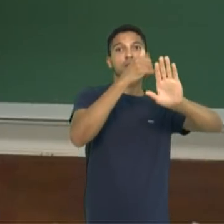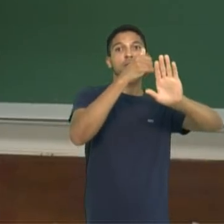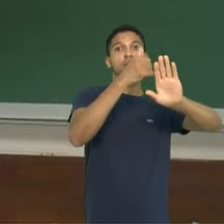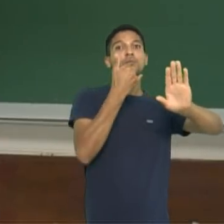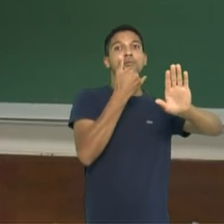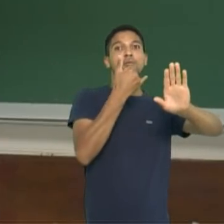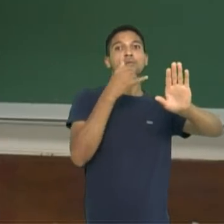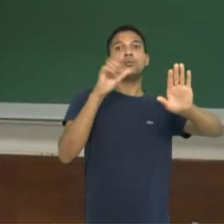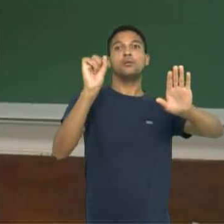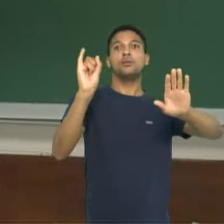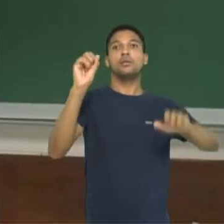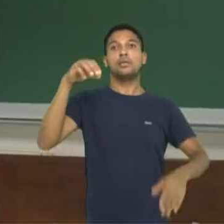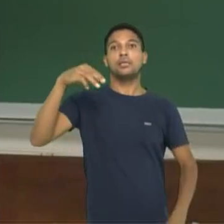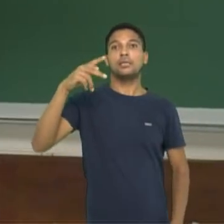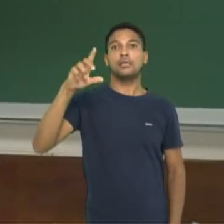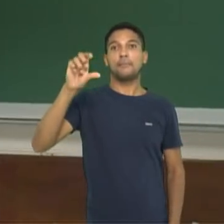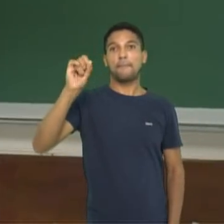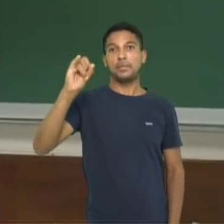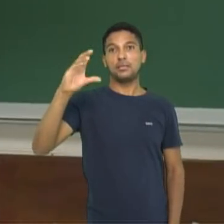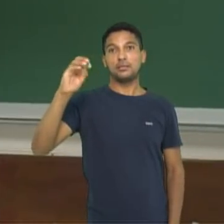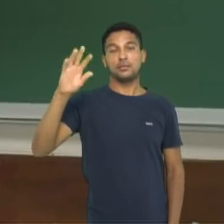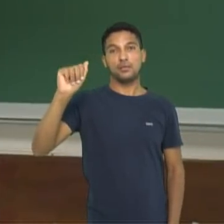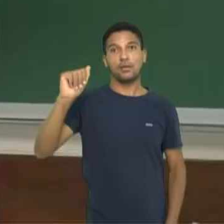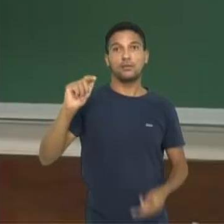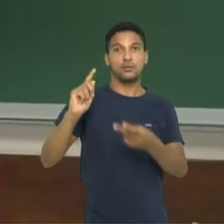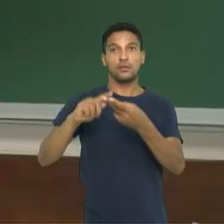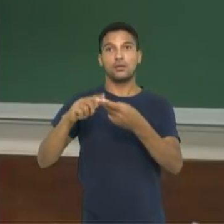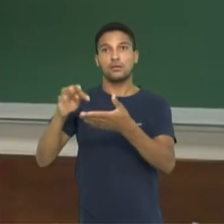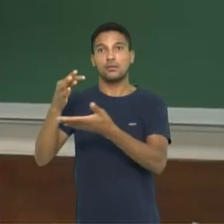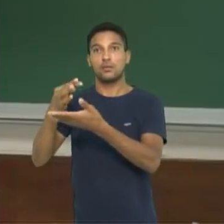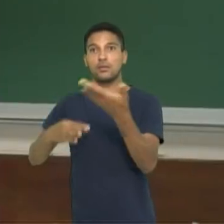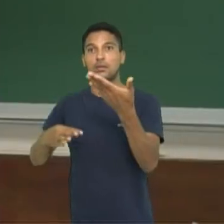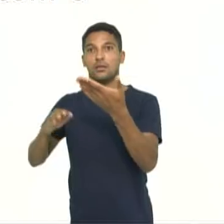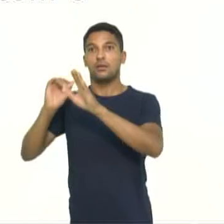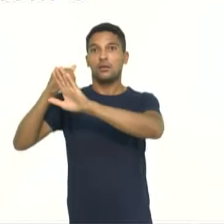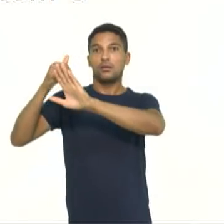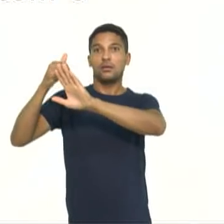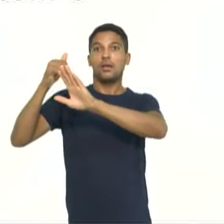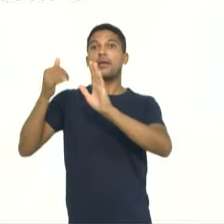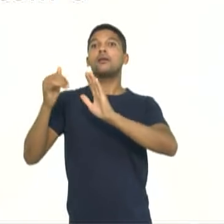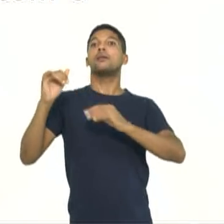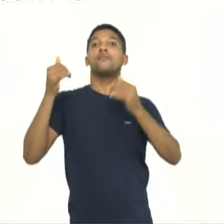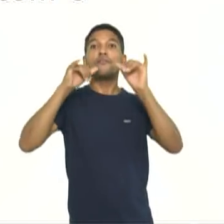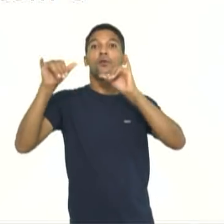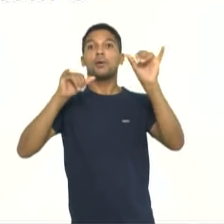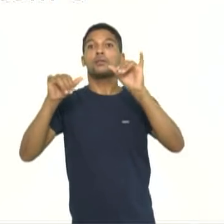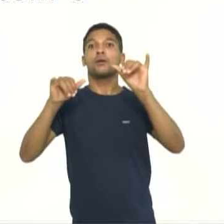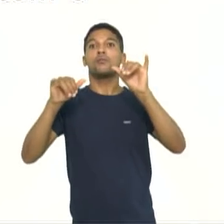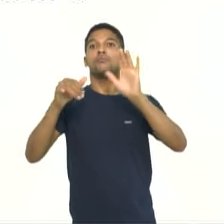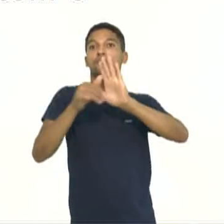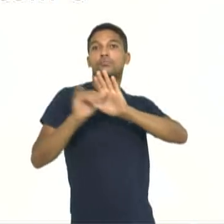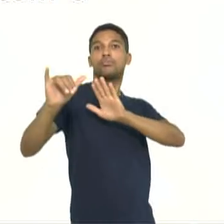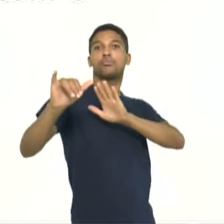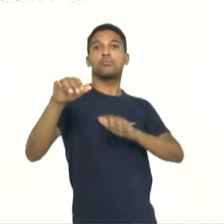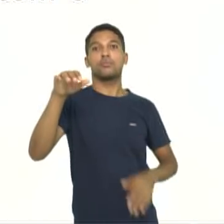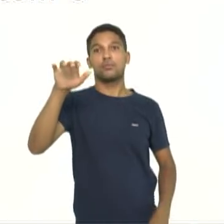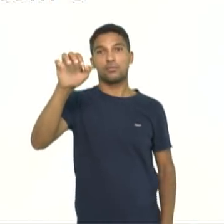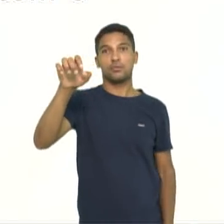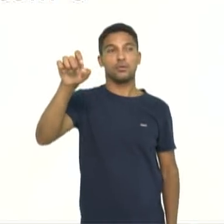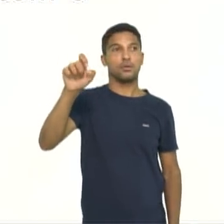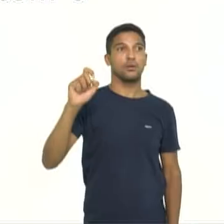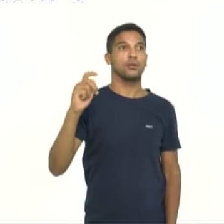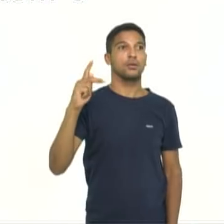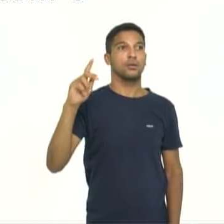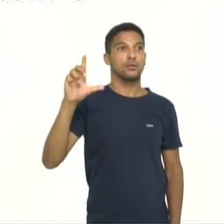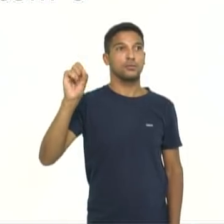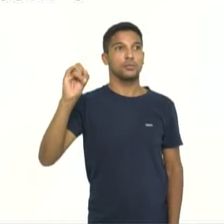ali explicitada para o leitor visualizar. Então, vejam lá, a intertextualidade pode ser apresentada de forma direta, que